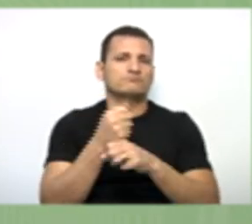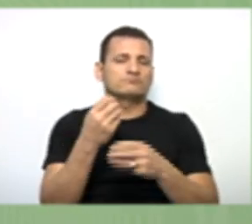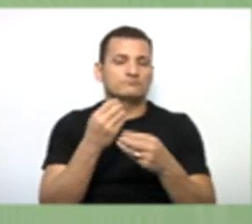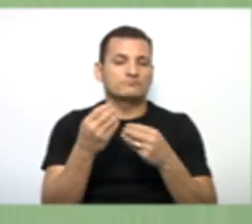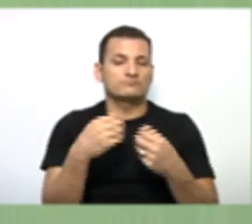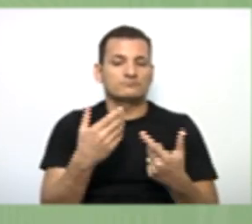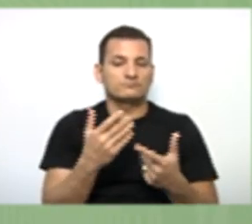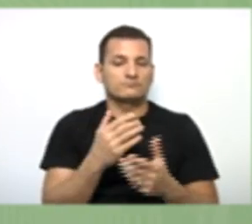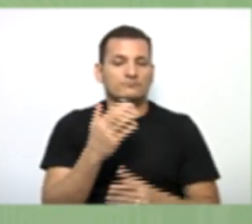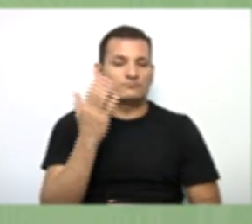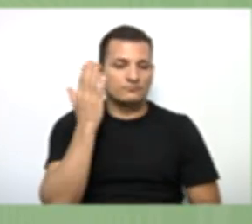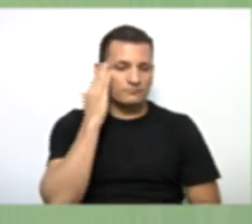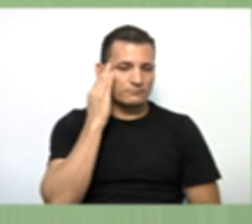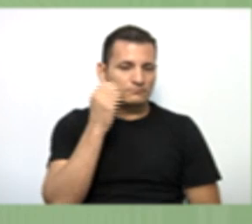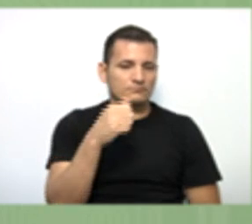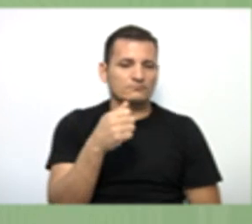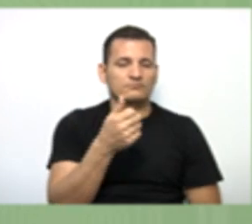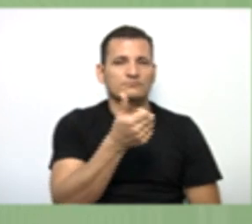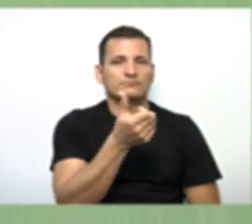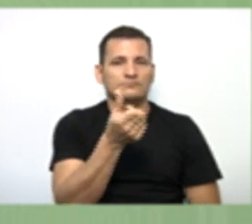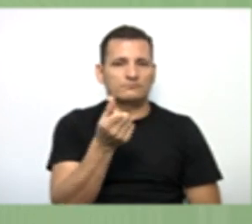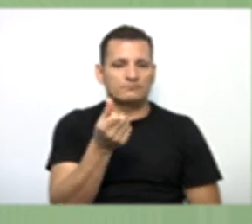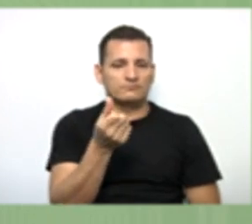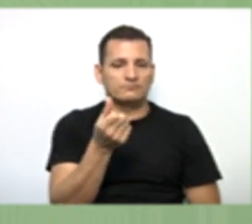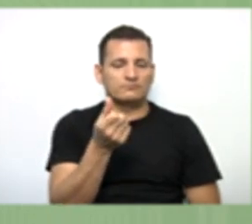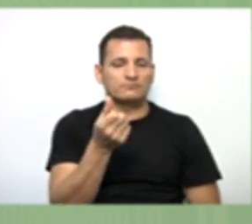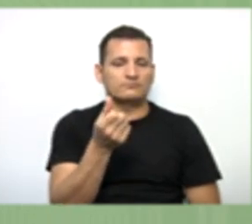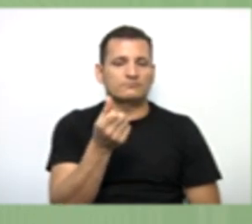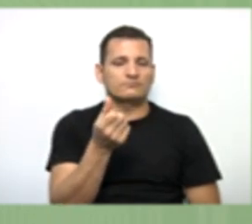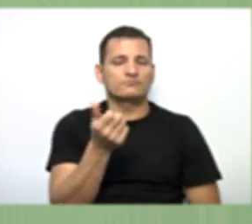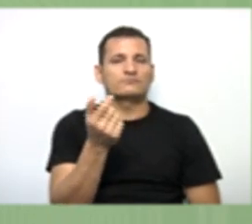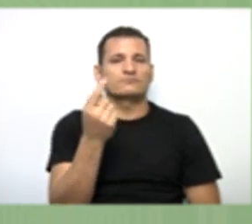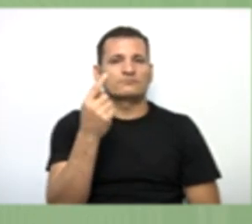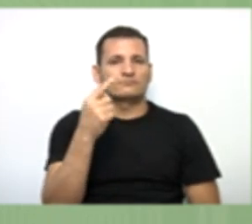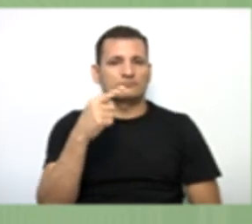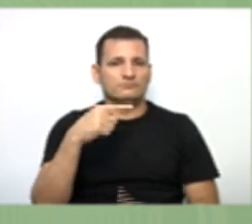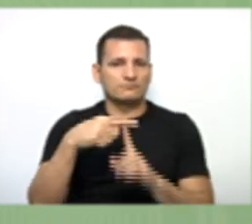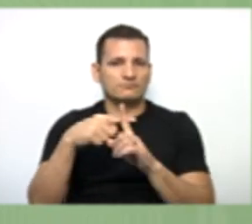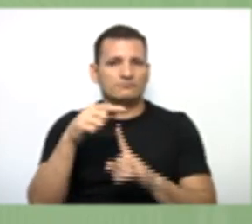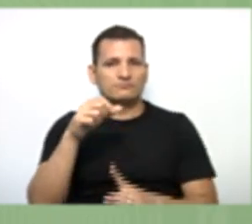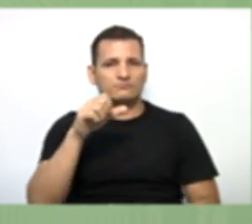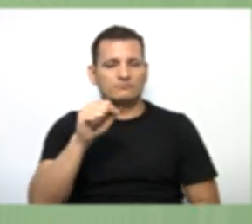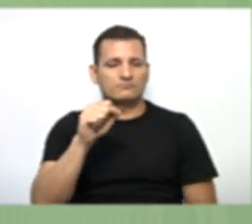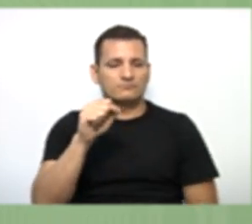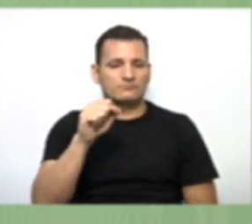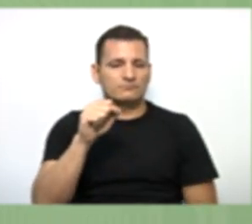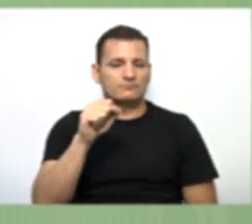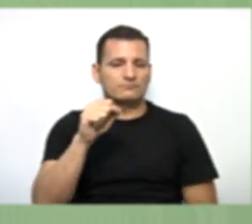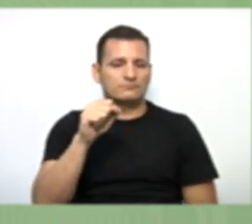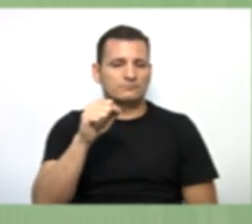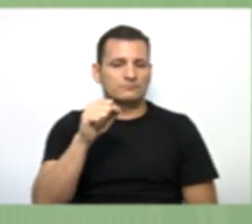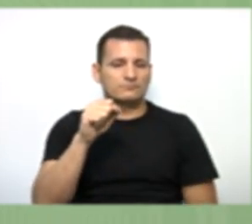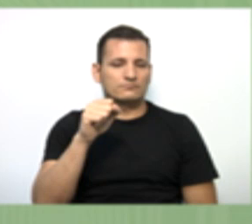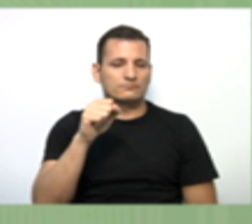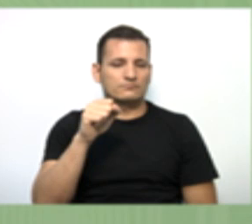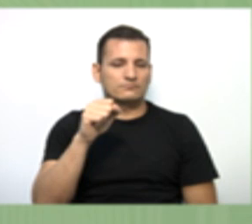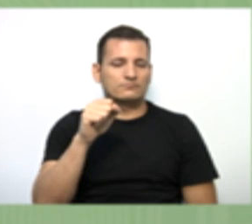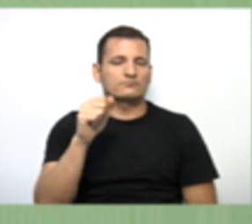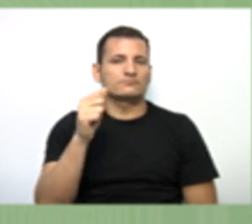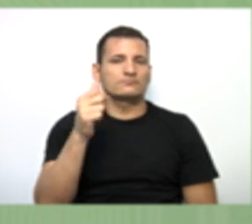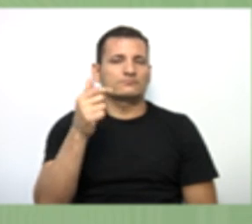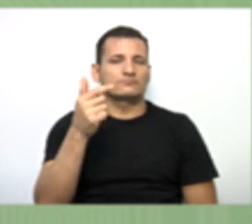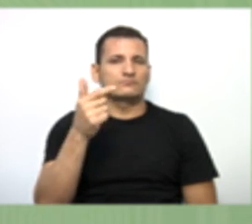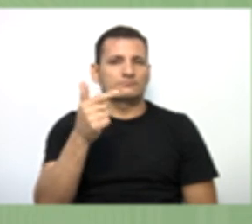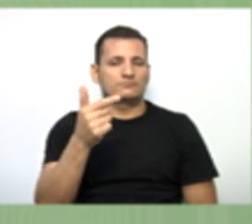28 eu sei que preciso pegar o 16, somar mais algum número. 16 mais 8, opa, 24. Falta quanto para